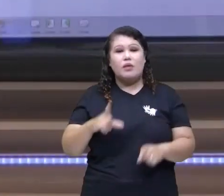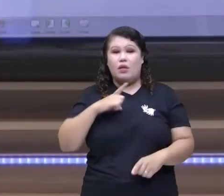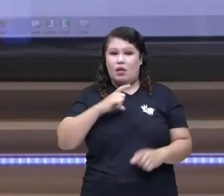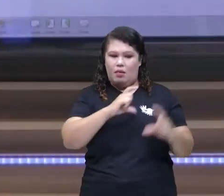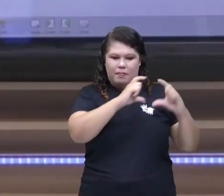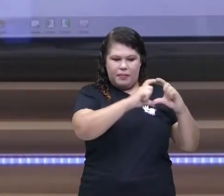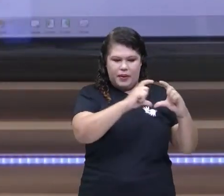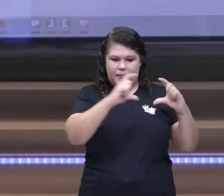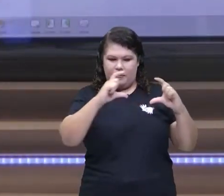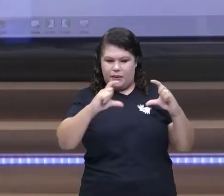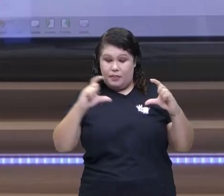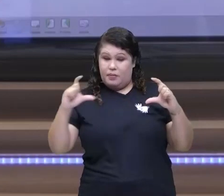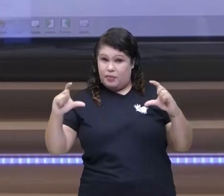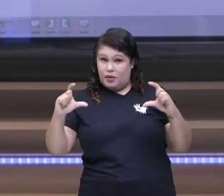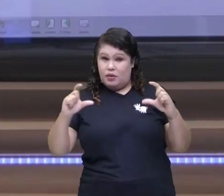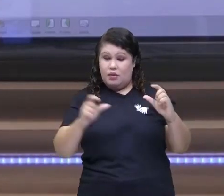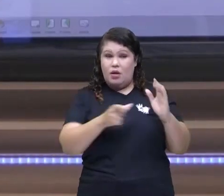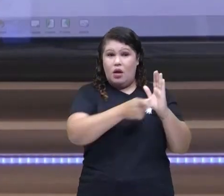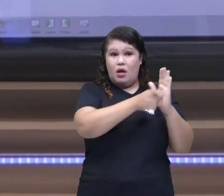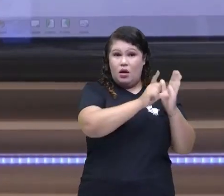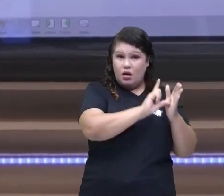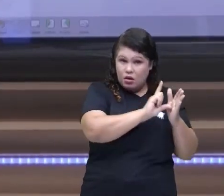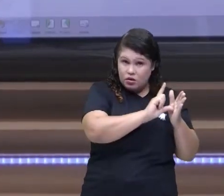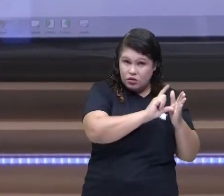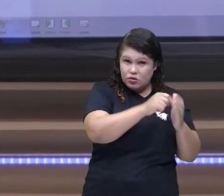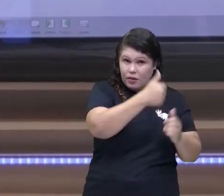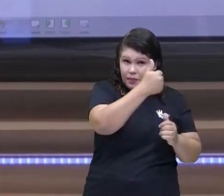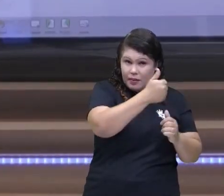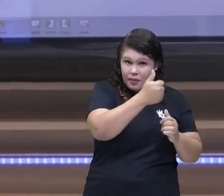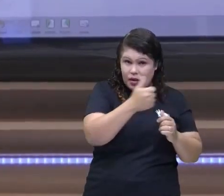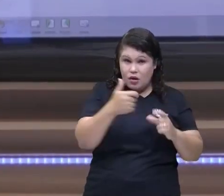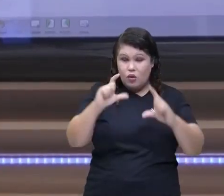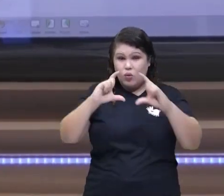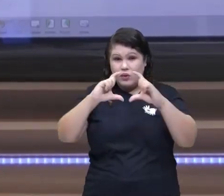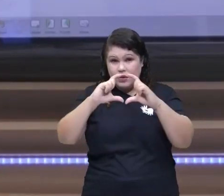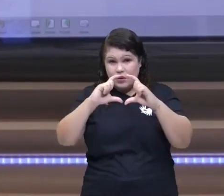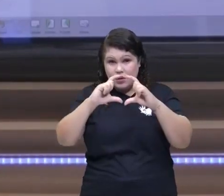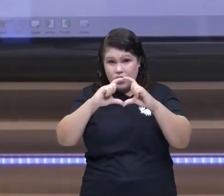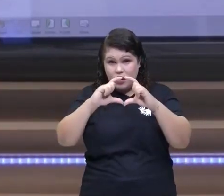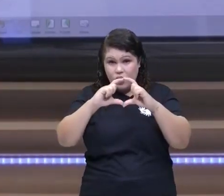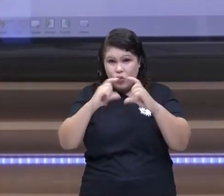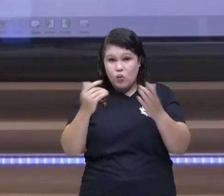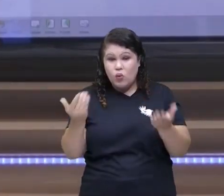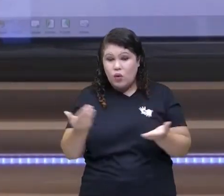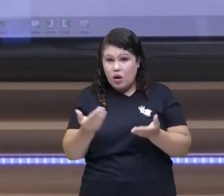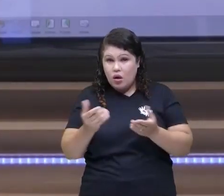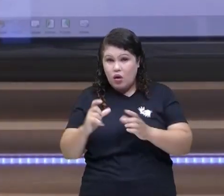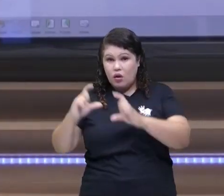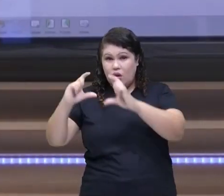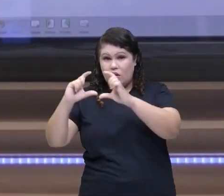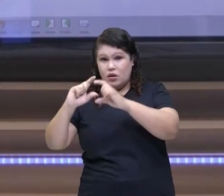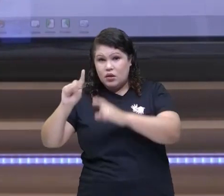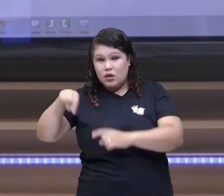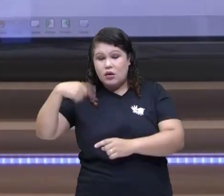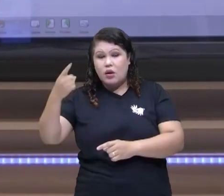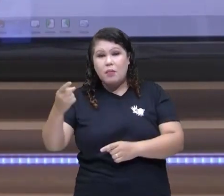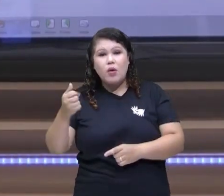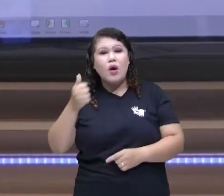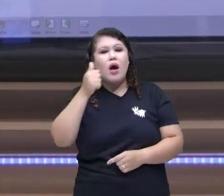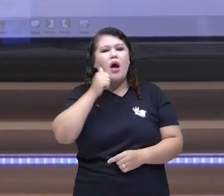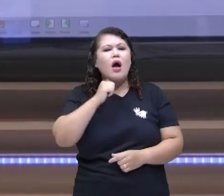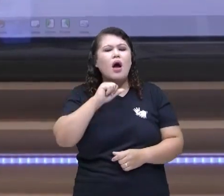não conseguia escovar o dente dela sozinha, porque a mamãe, ela começou a ensinar e ela era